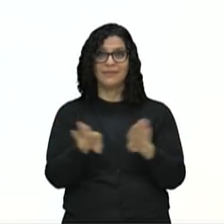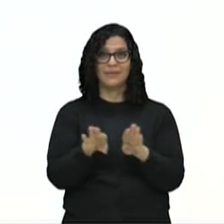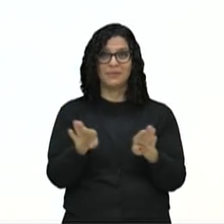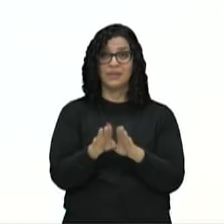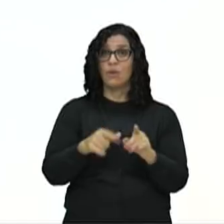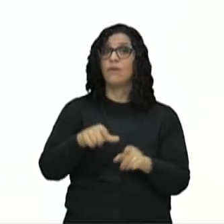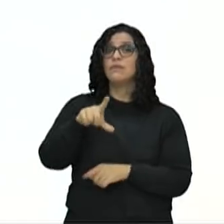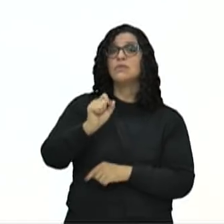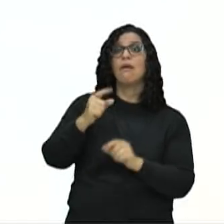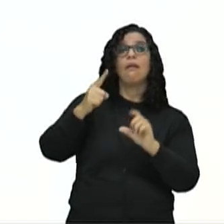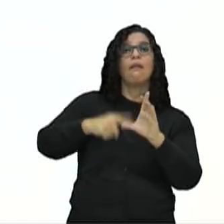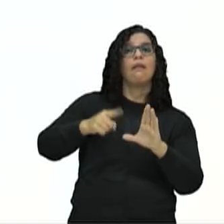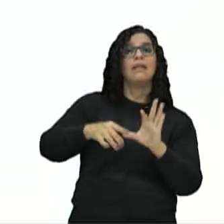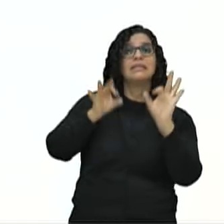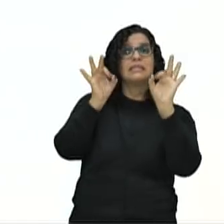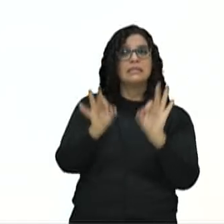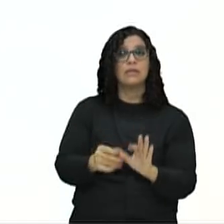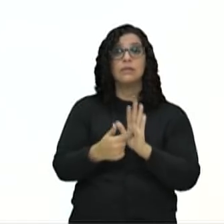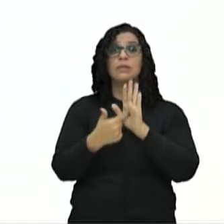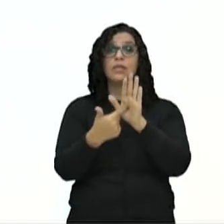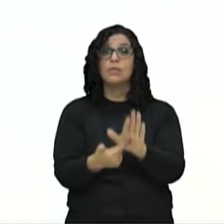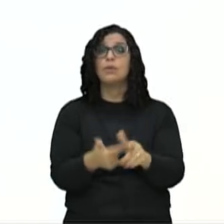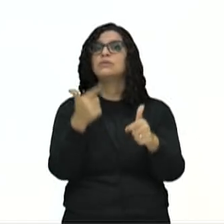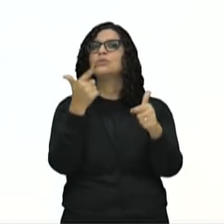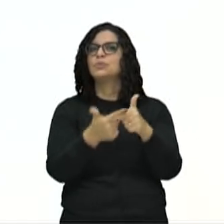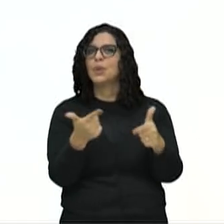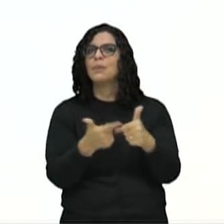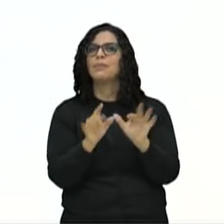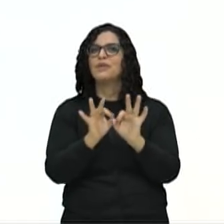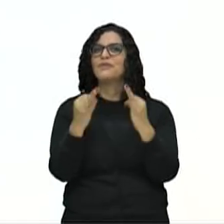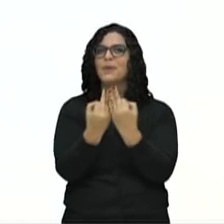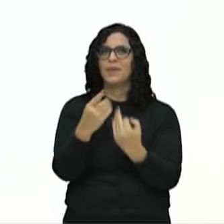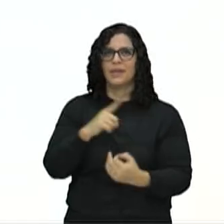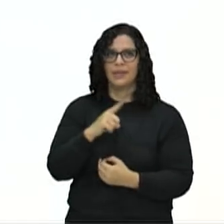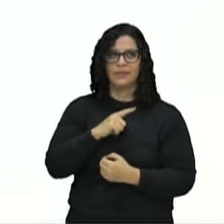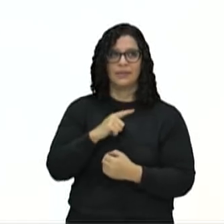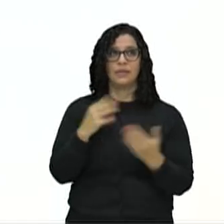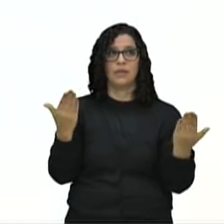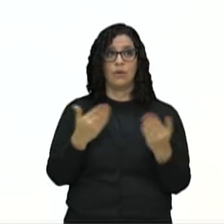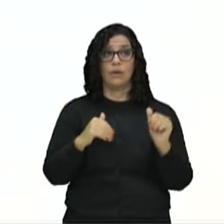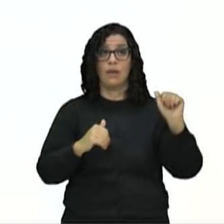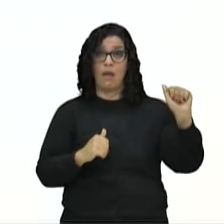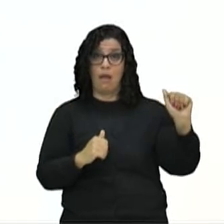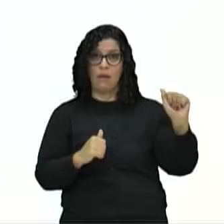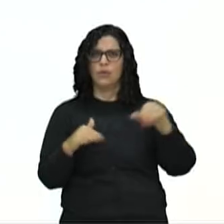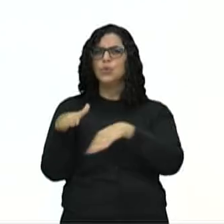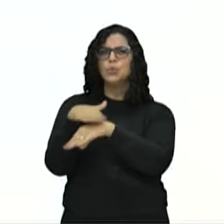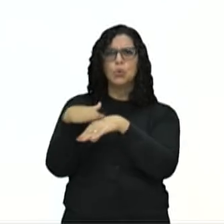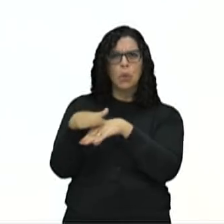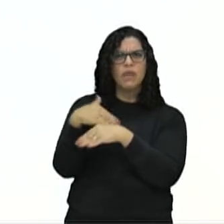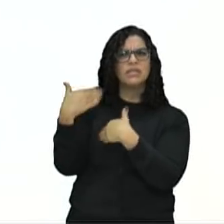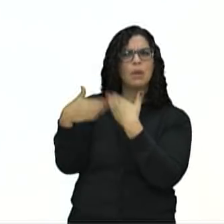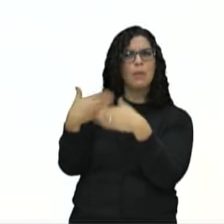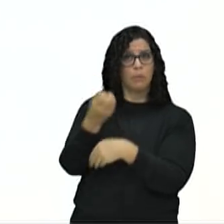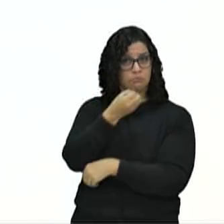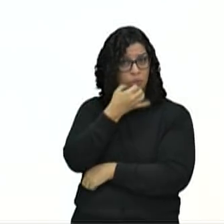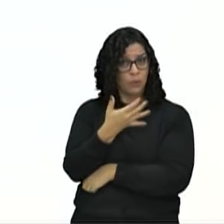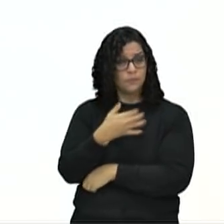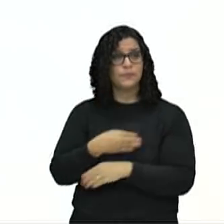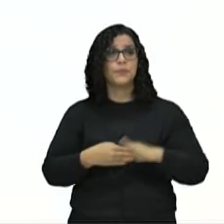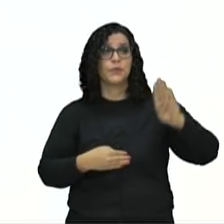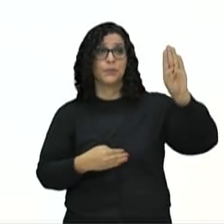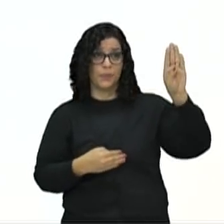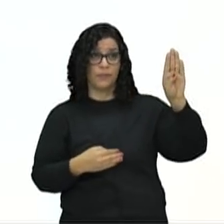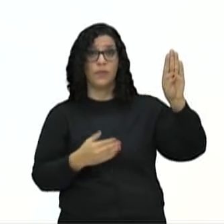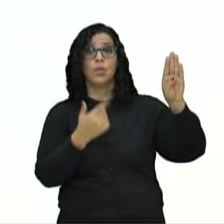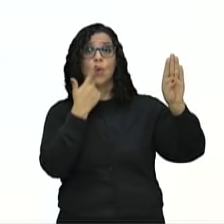Assinale a alternativa que revela esse conflito. Desenvolve um bom diálogo. Os